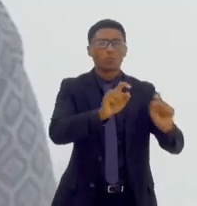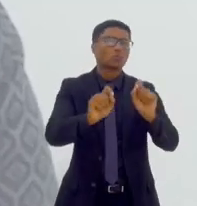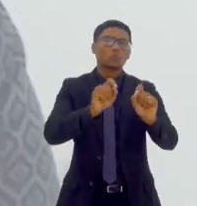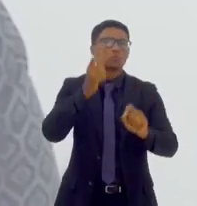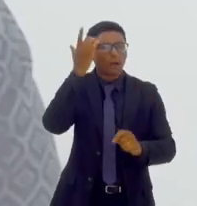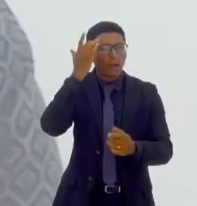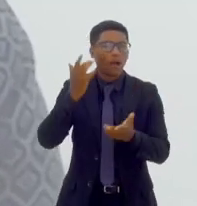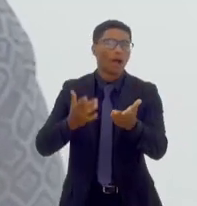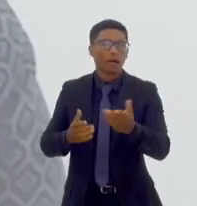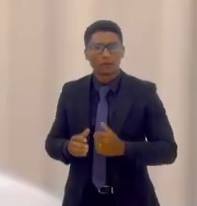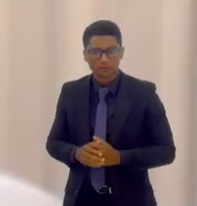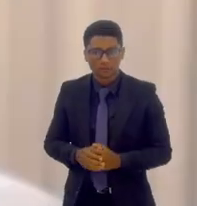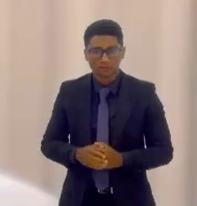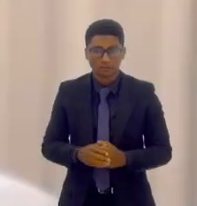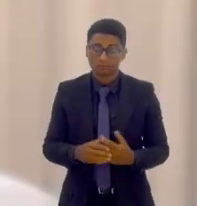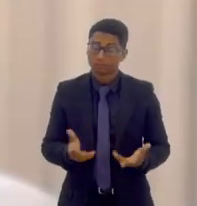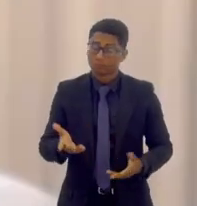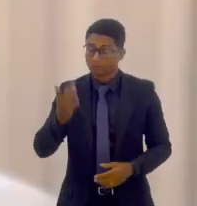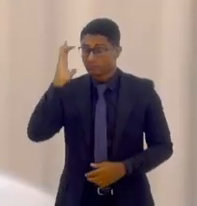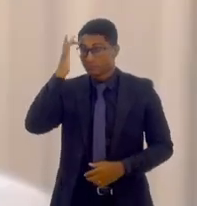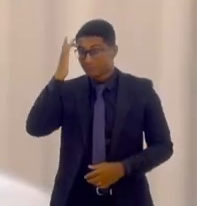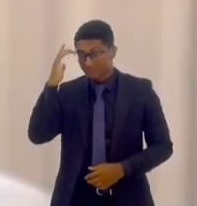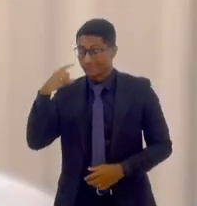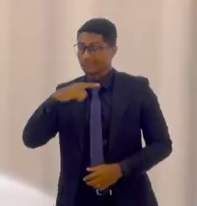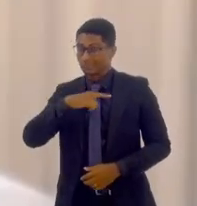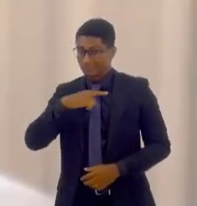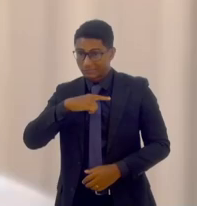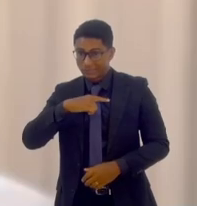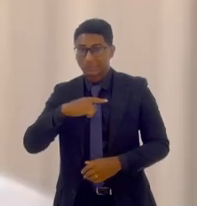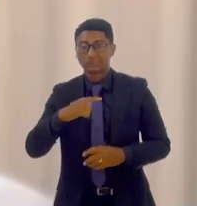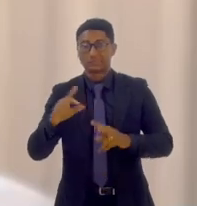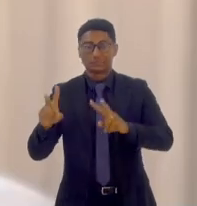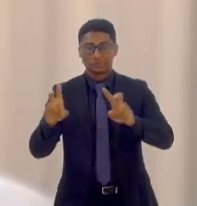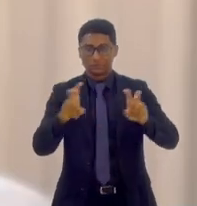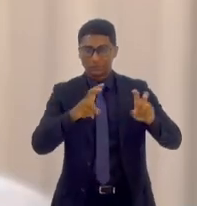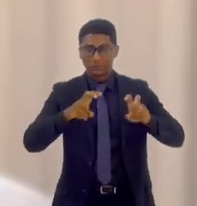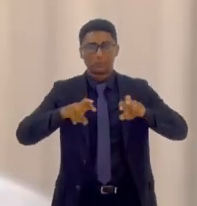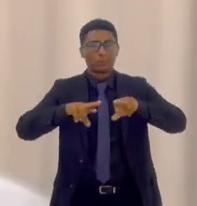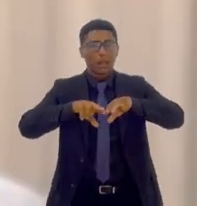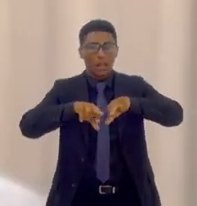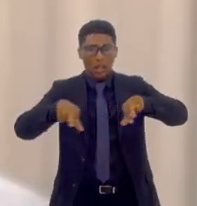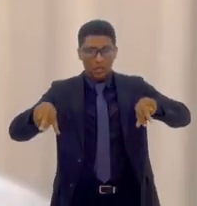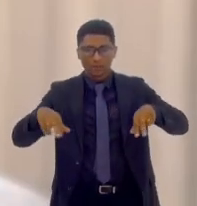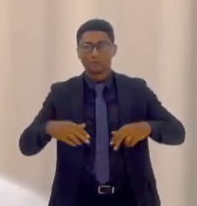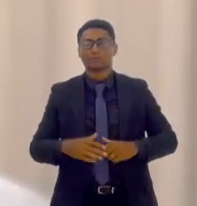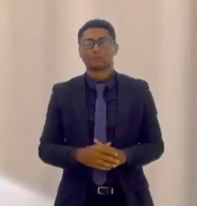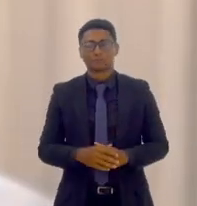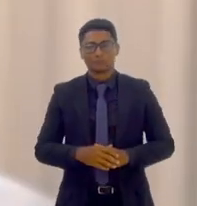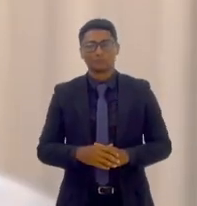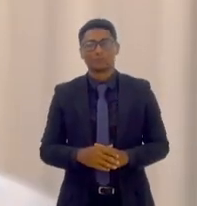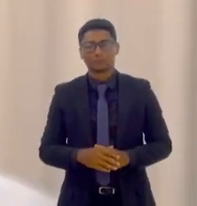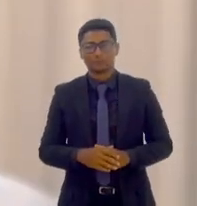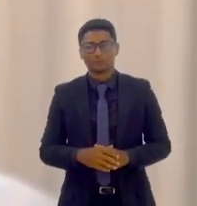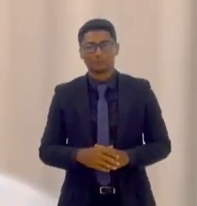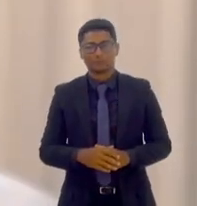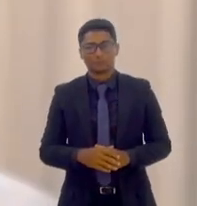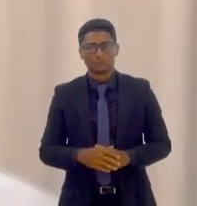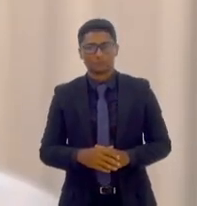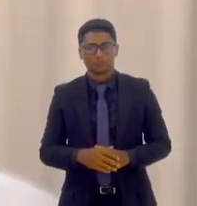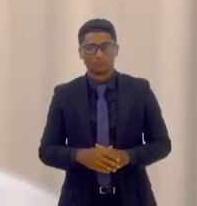nova legislatura? Eu acho que existem diversas questões que devem ser